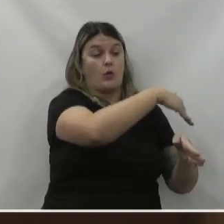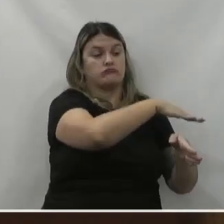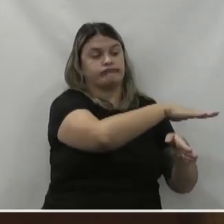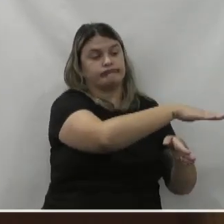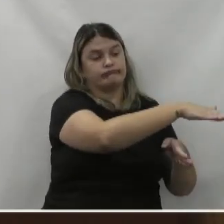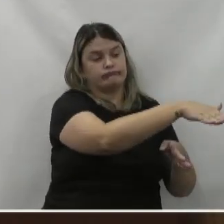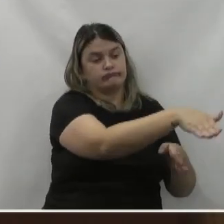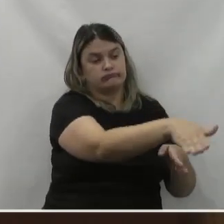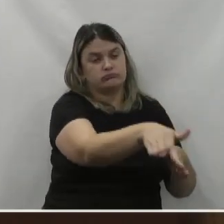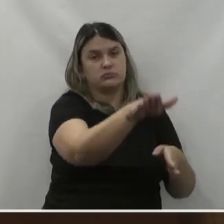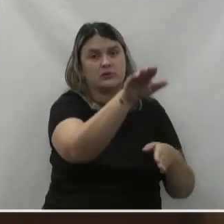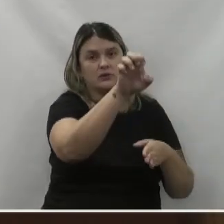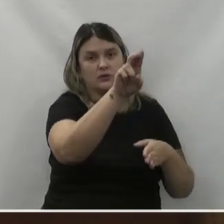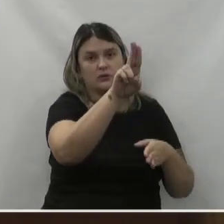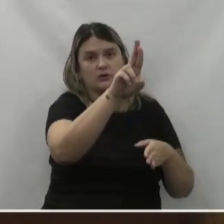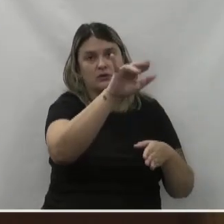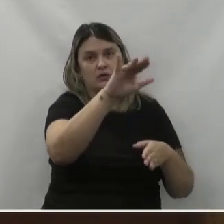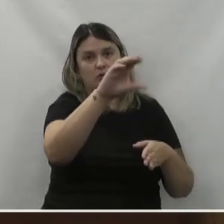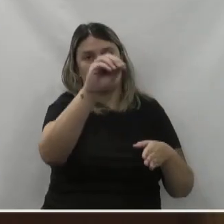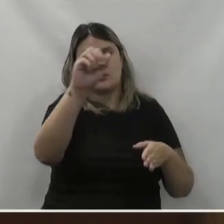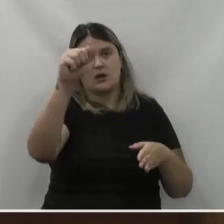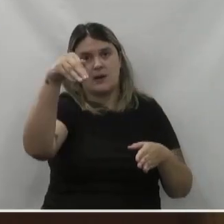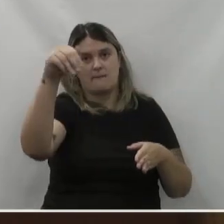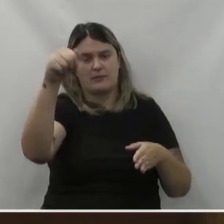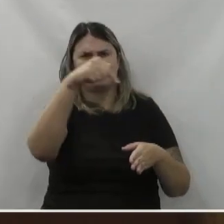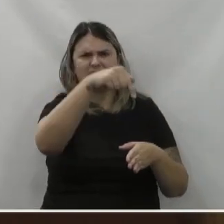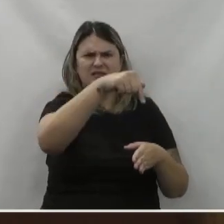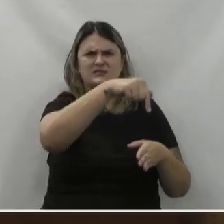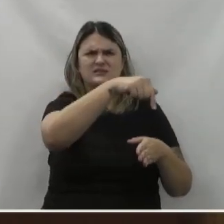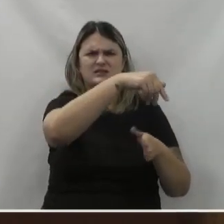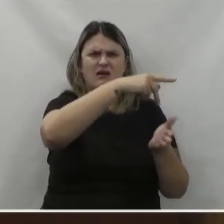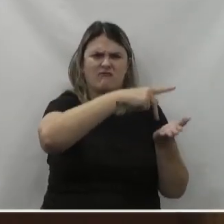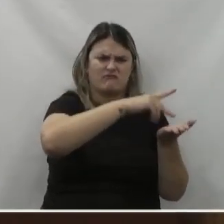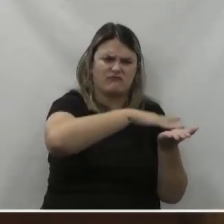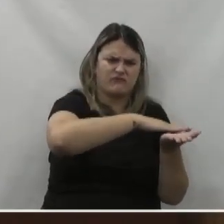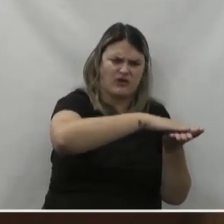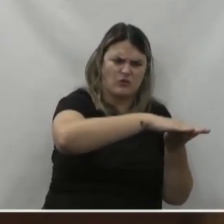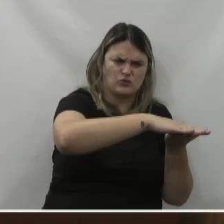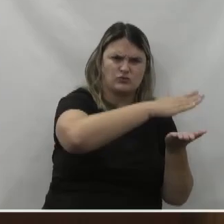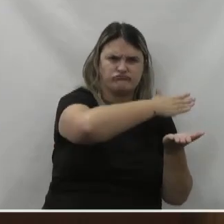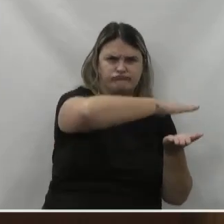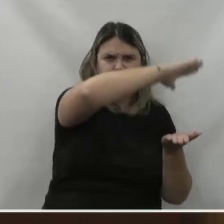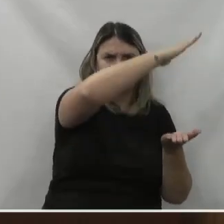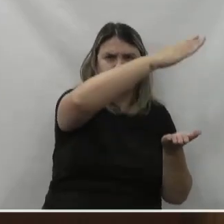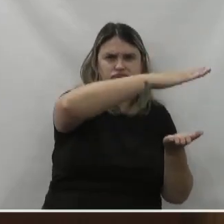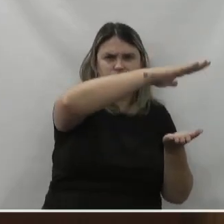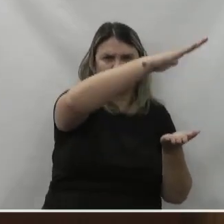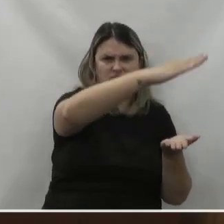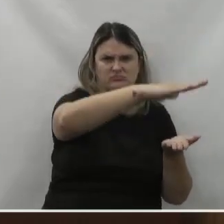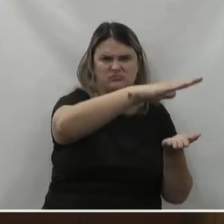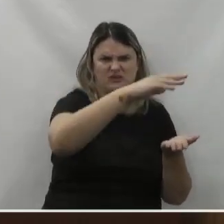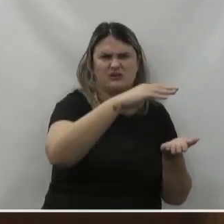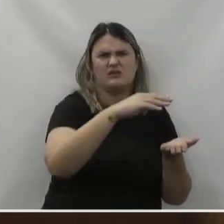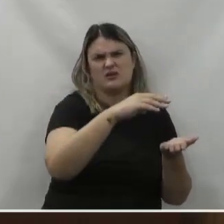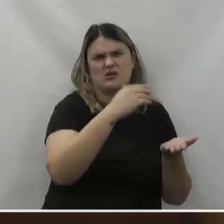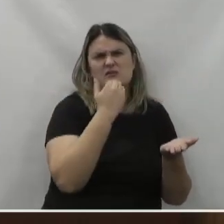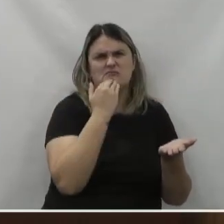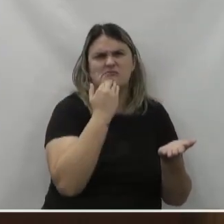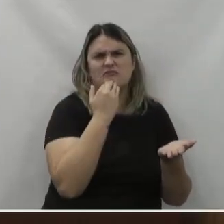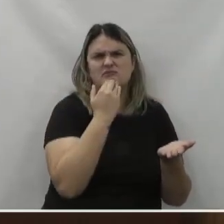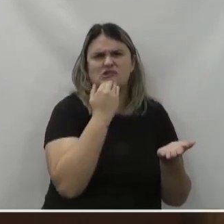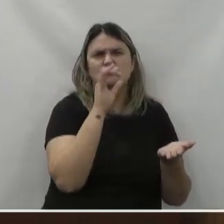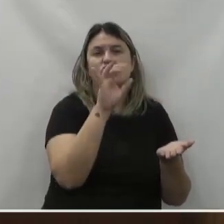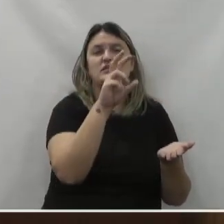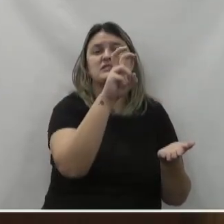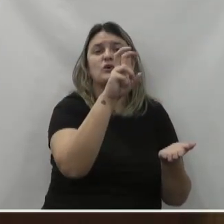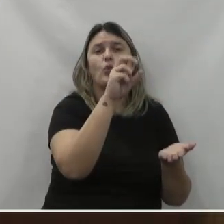sentido a Eurico Ama. O que acontece? Quando foi feito aquele asfalto ali da serra, aquela vergonha de asfalto, fizeram uns 50 metros